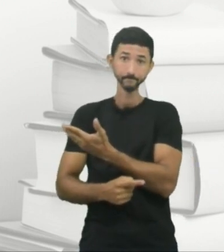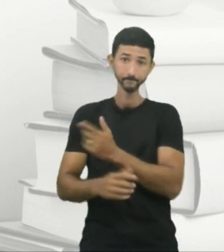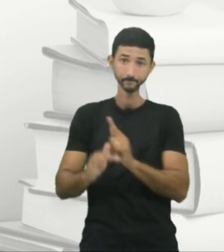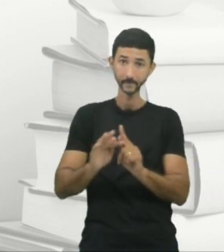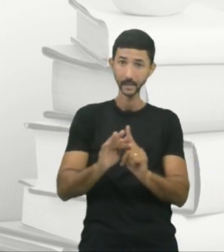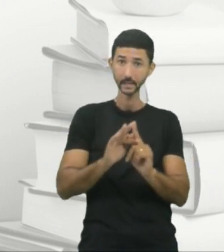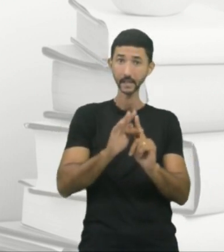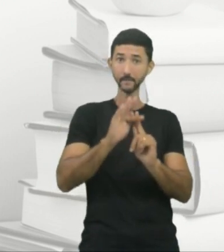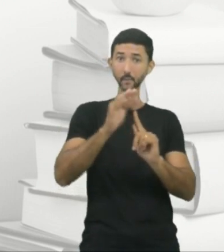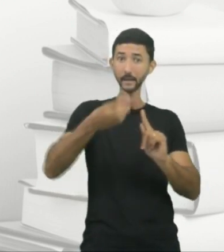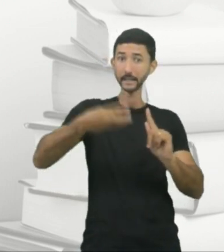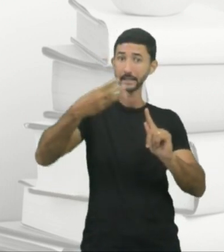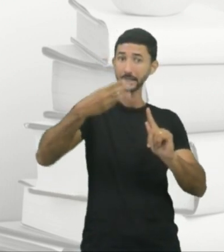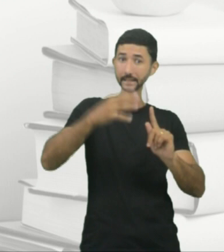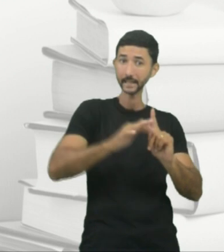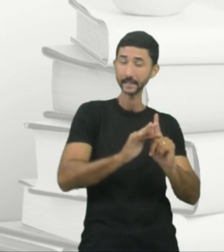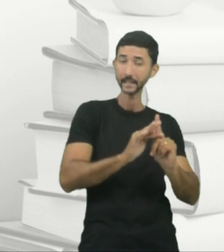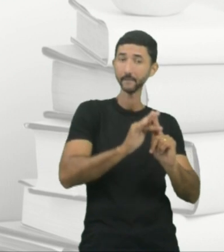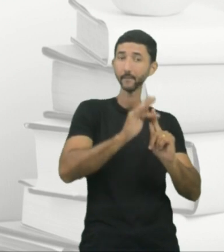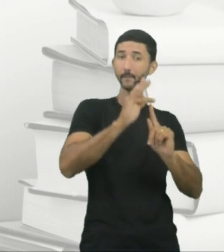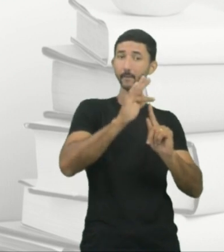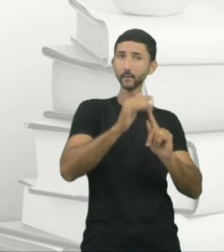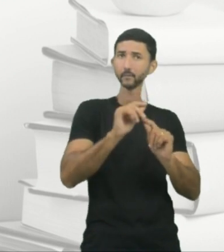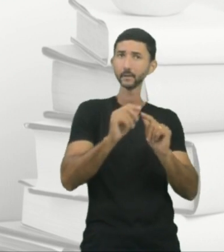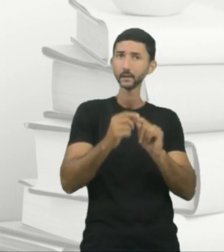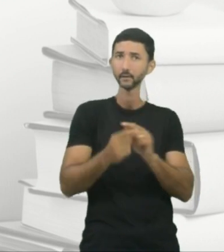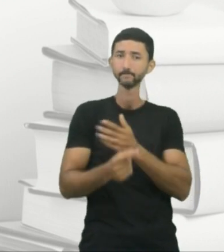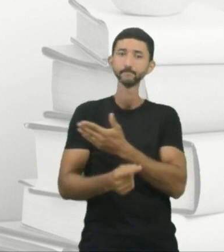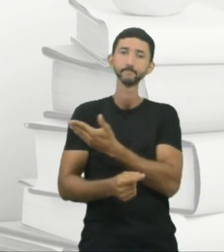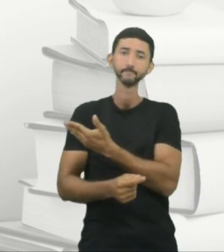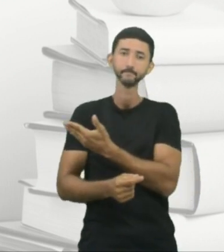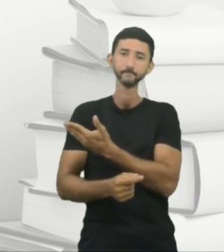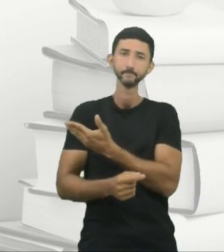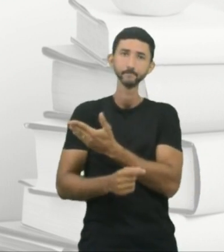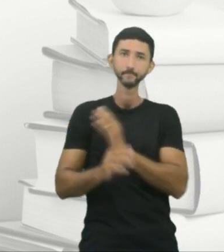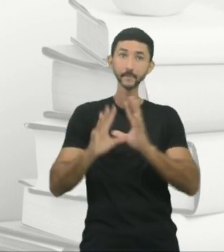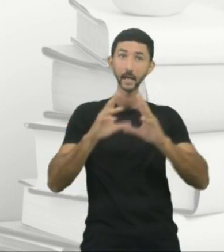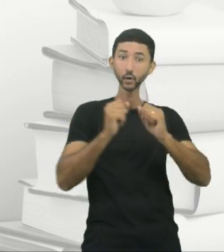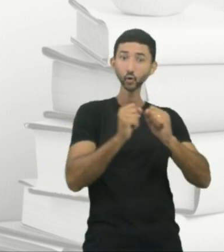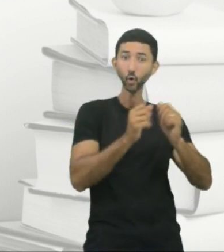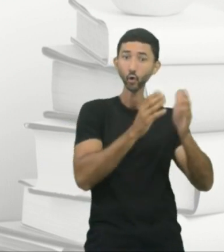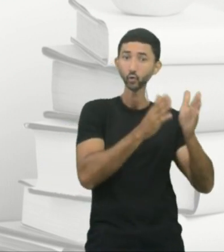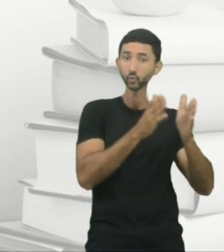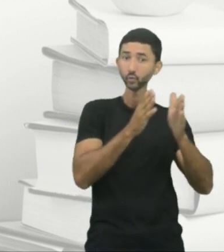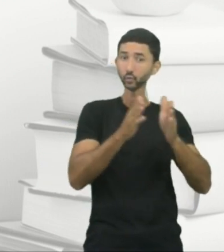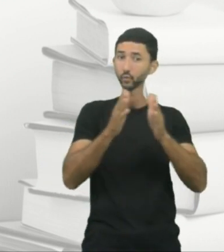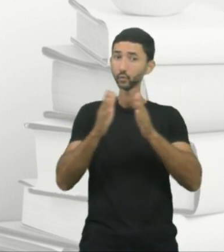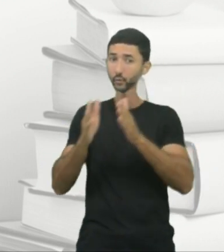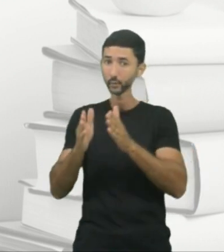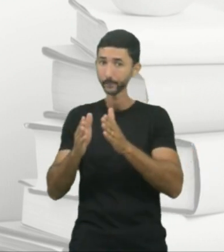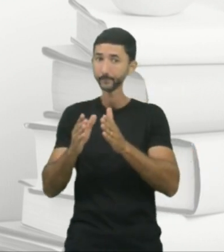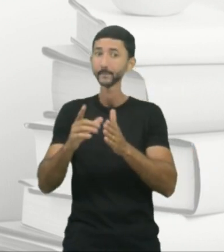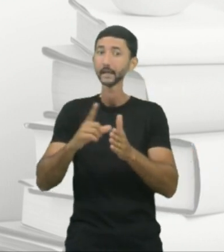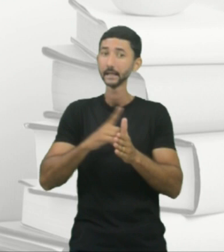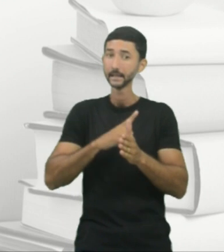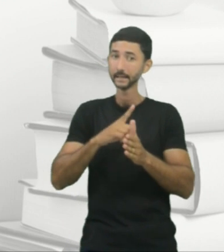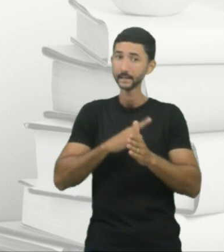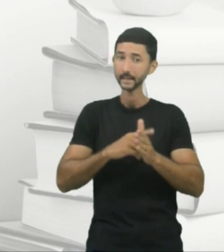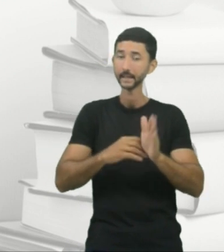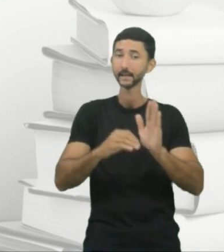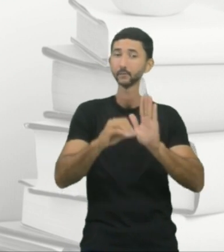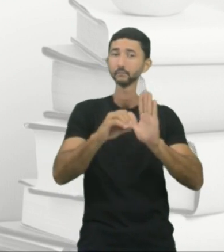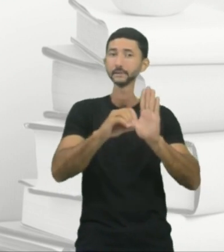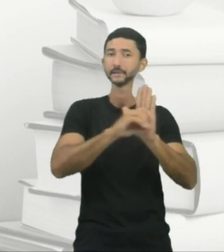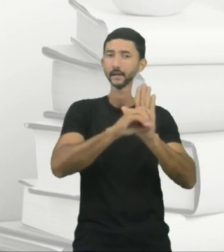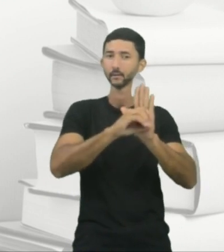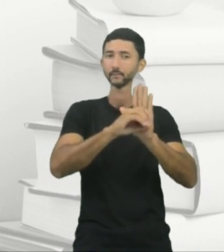trouxe nessa terceira imagem, para ilustrar que em todos os termômetros que eu trouxe, a gente tem o